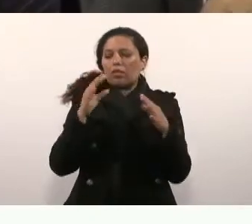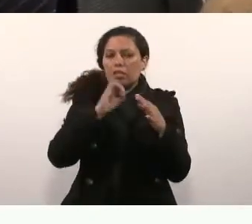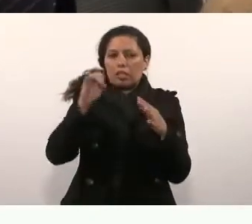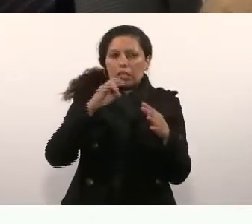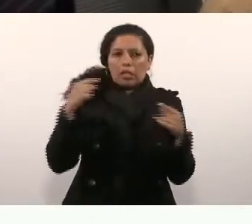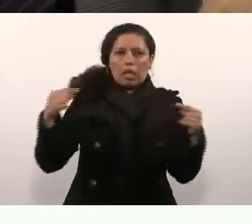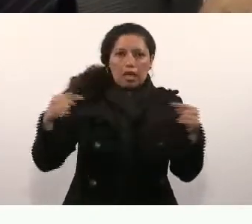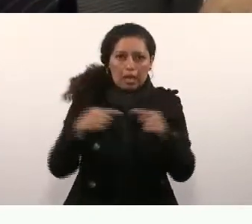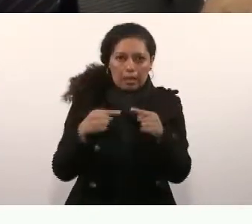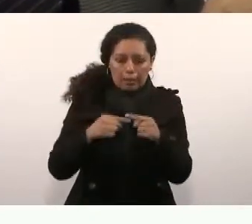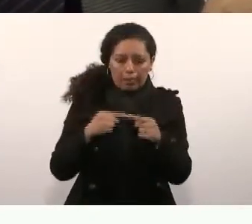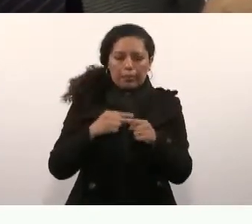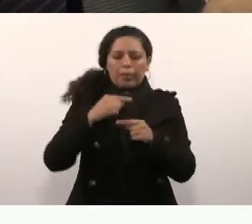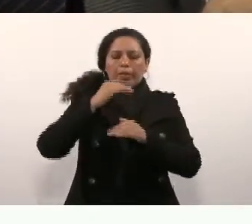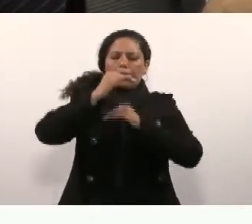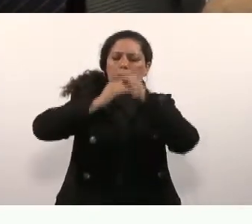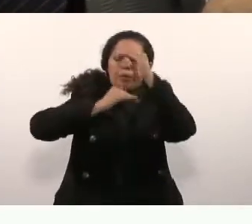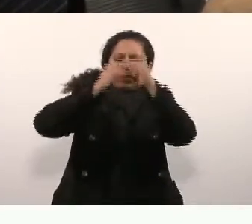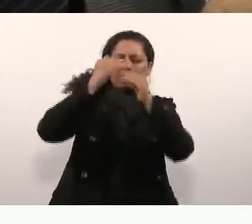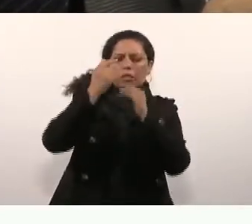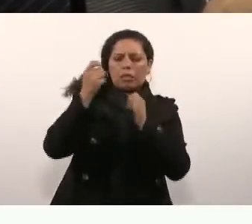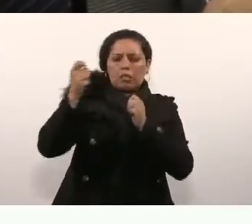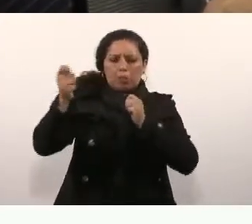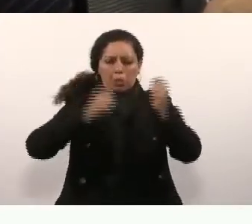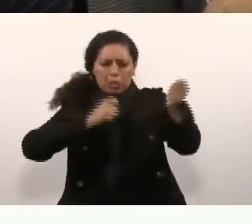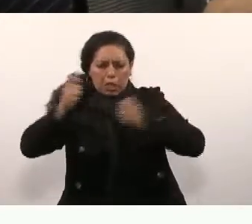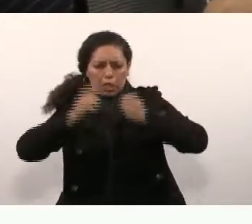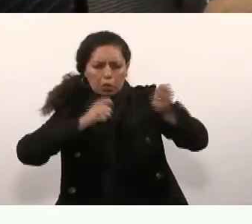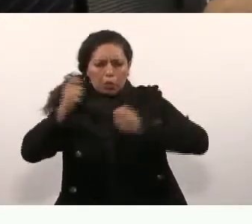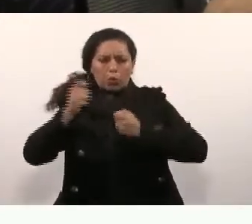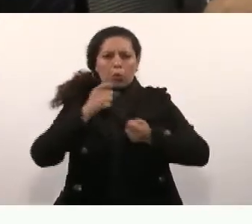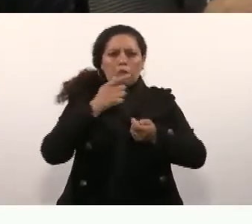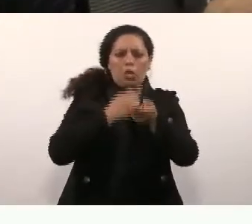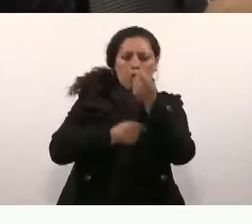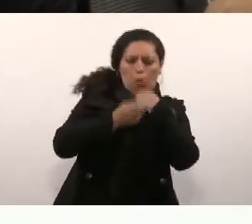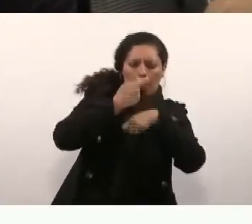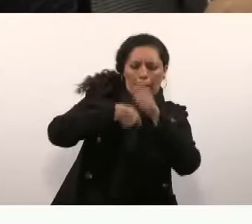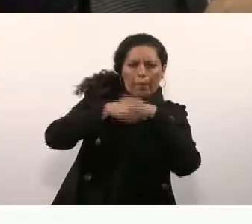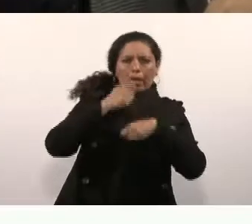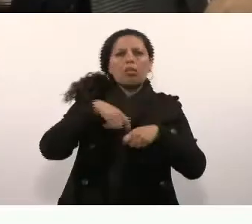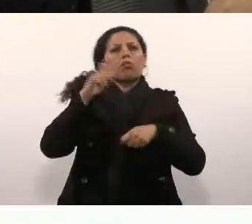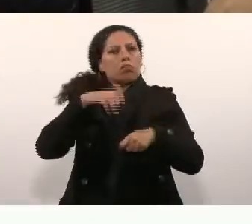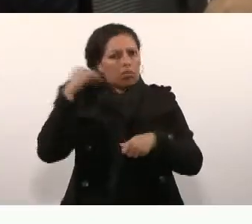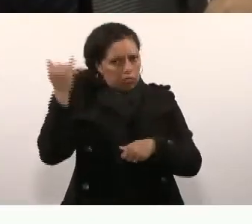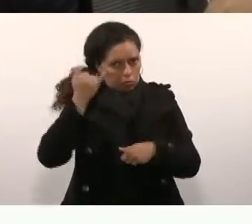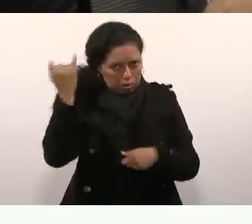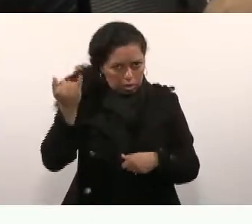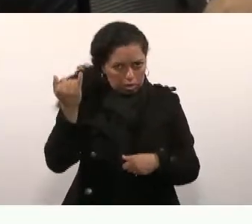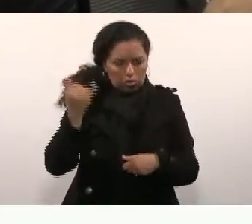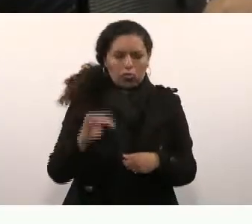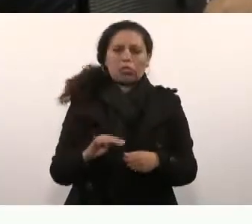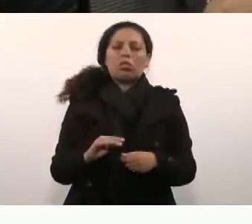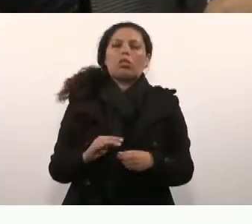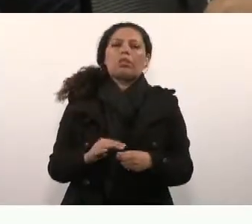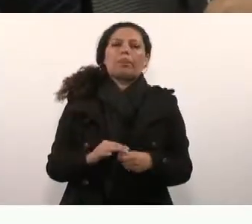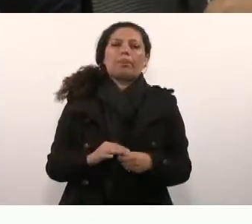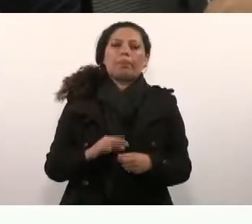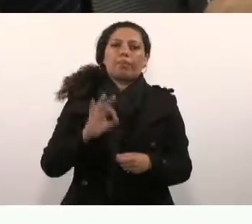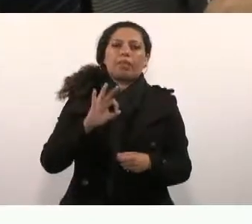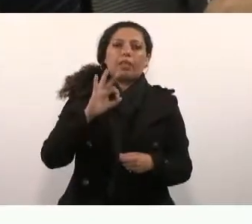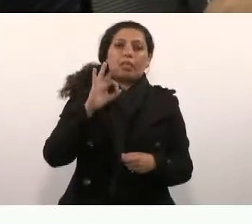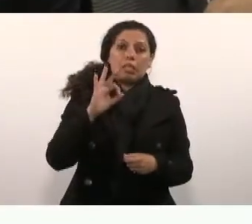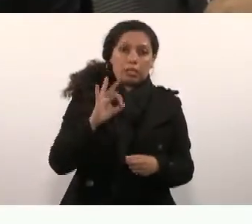respeito ao desenvolvimento econômico, industrial, comércio e serviço, a gente entra com essa pegada. Obviamente, isso tem